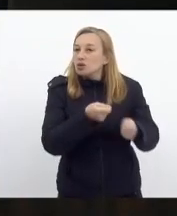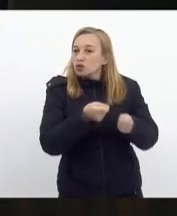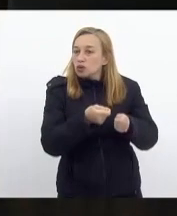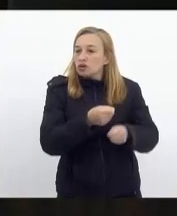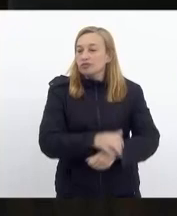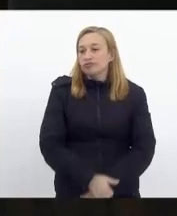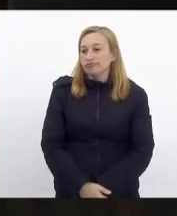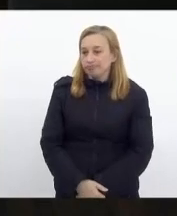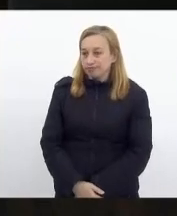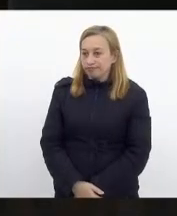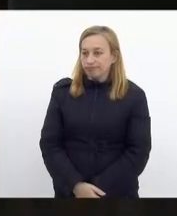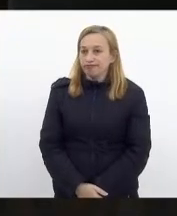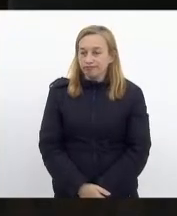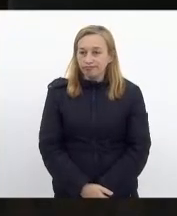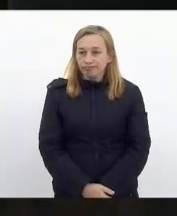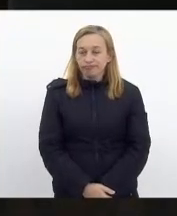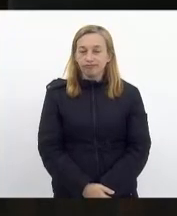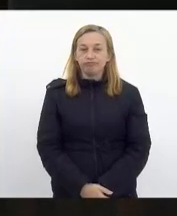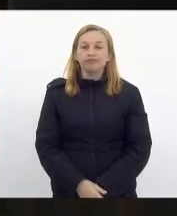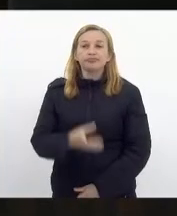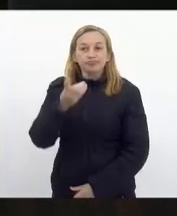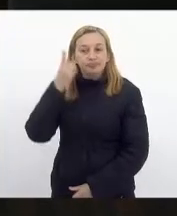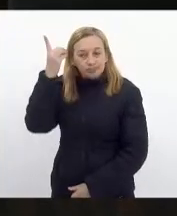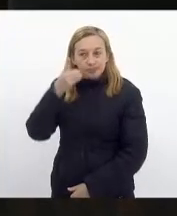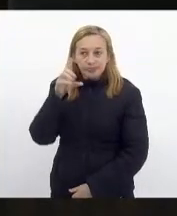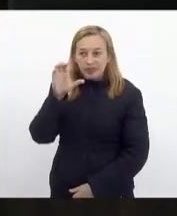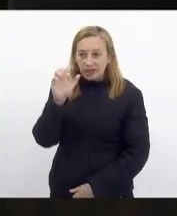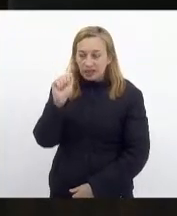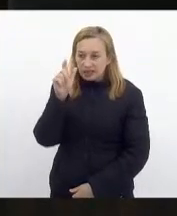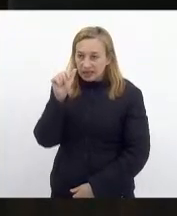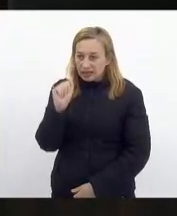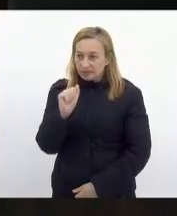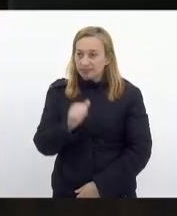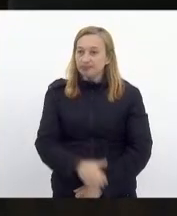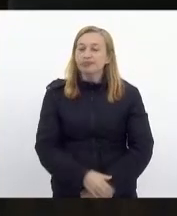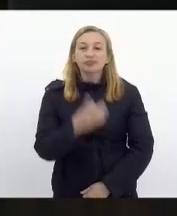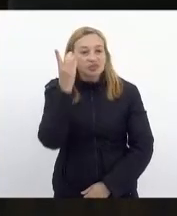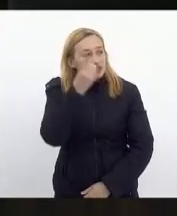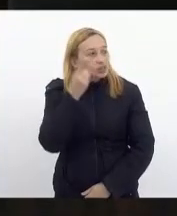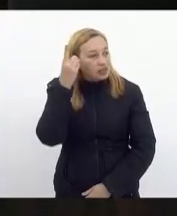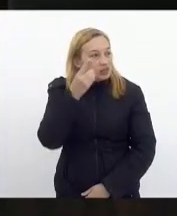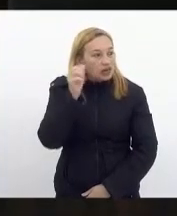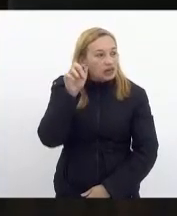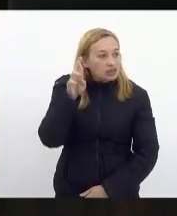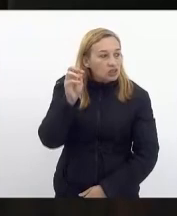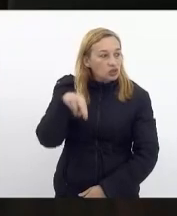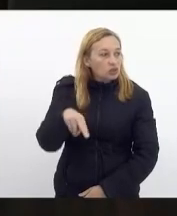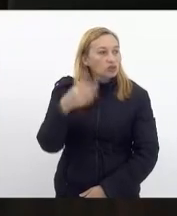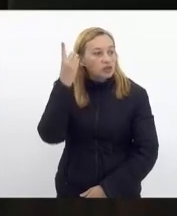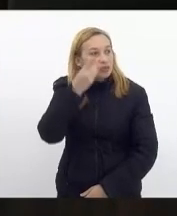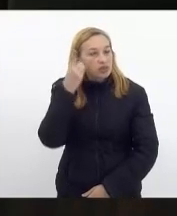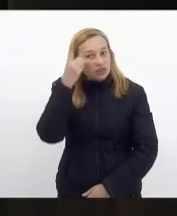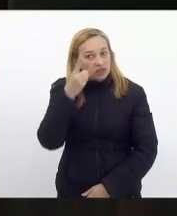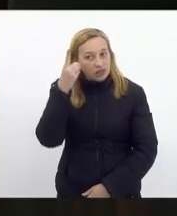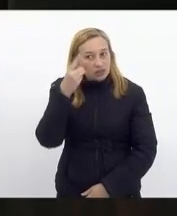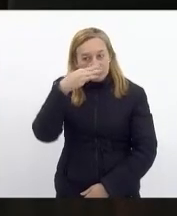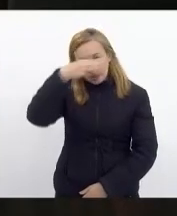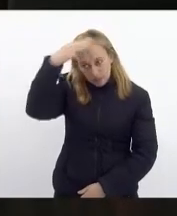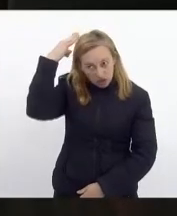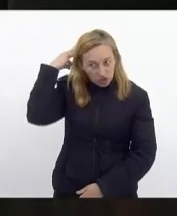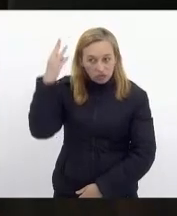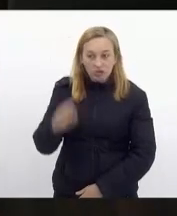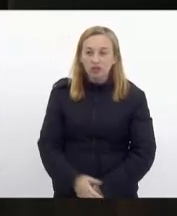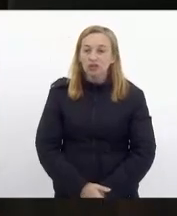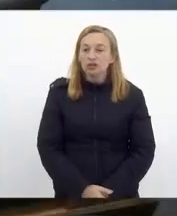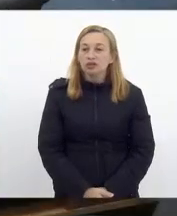e Controle. Deputado Márcio Canella. Deputado Anderson Alexandre. Deputado Márcio Pacheco.